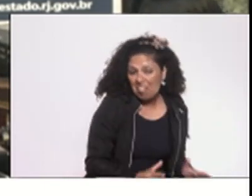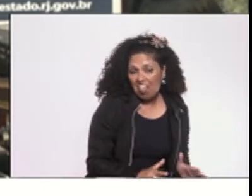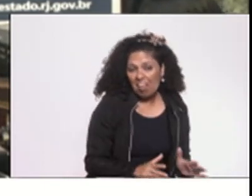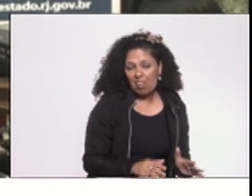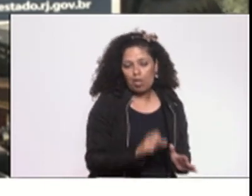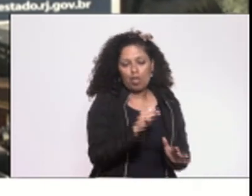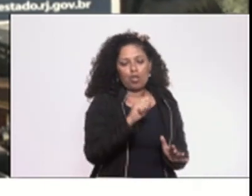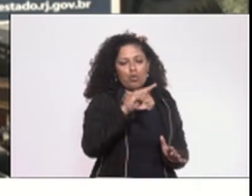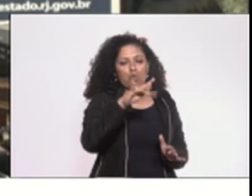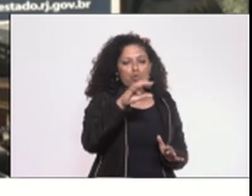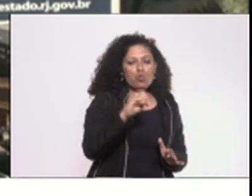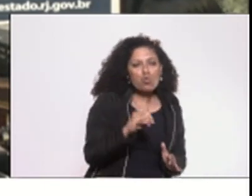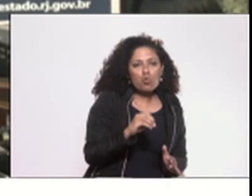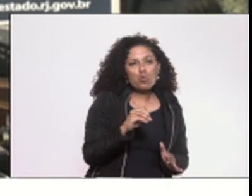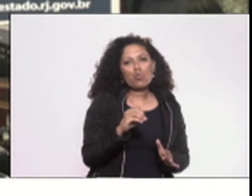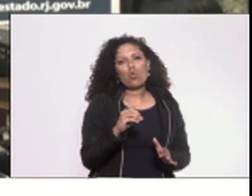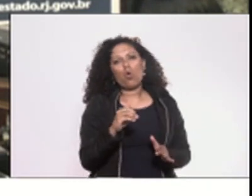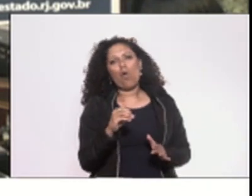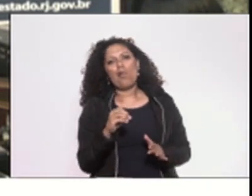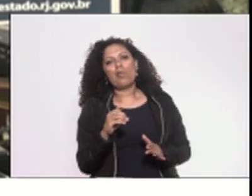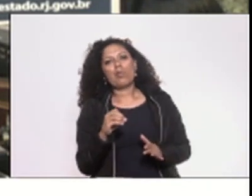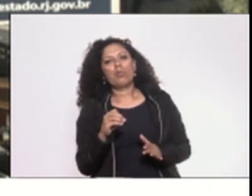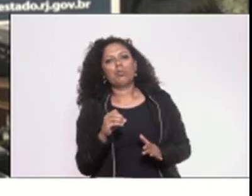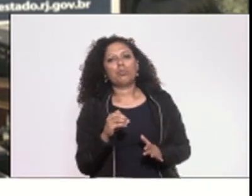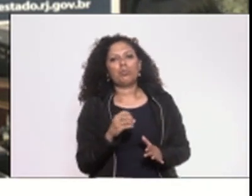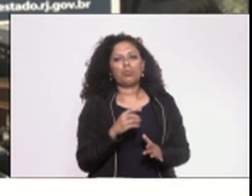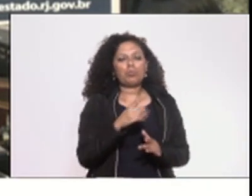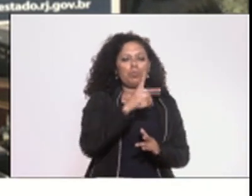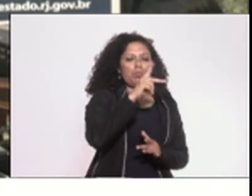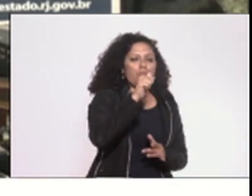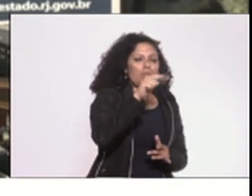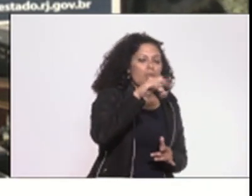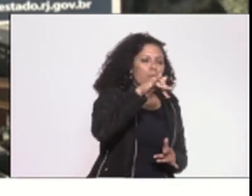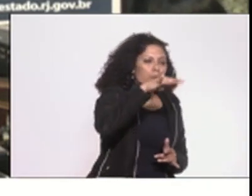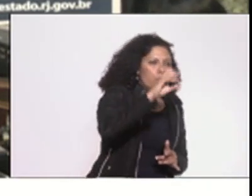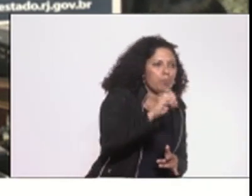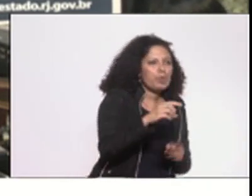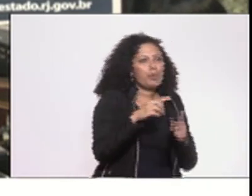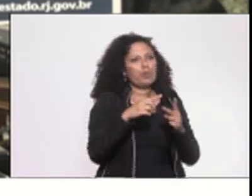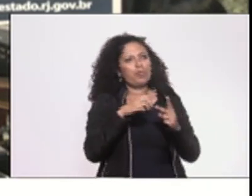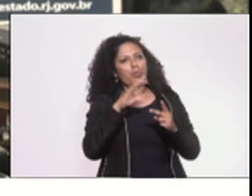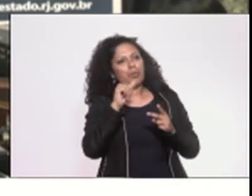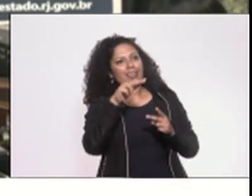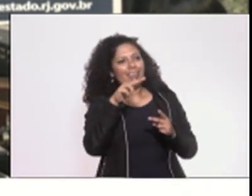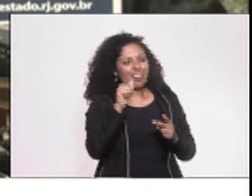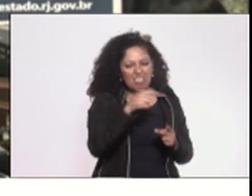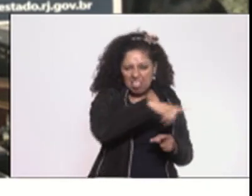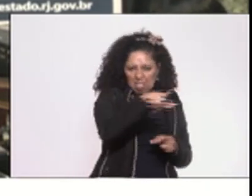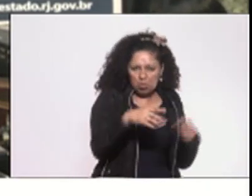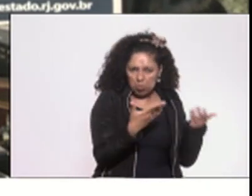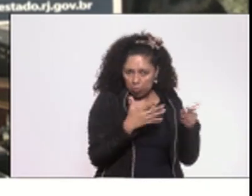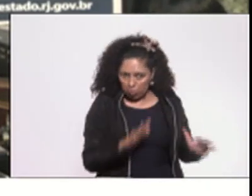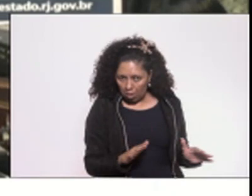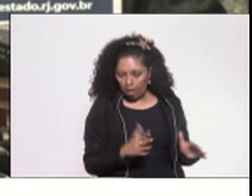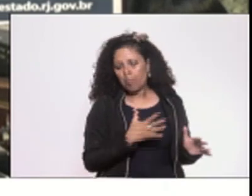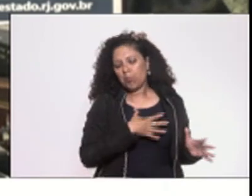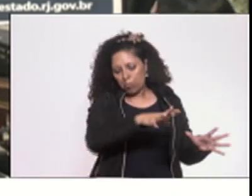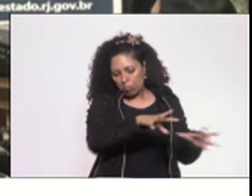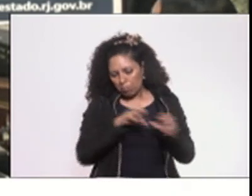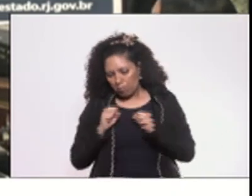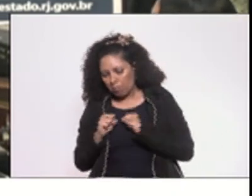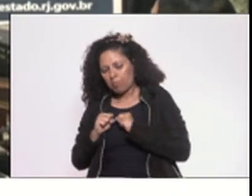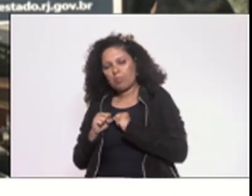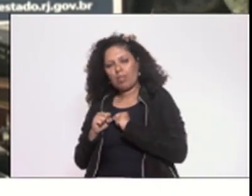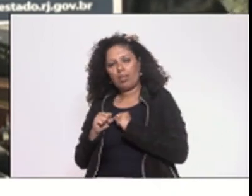quer, a indústria da sucroalcooleira, a indústria da cana-de-açúcar não quer, nós queremos. A gente utiliza essa